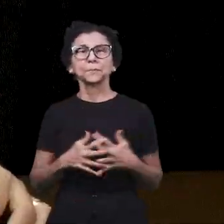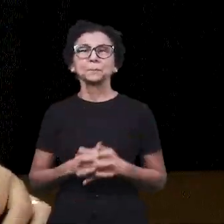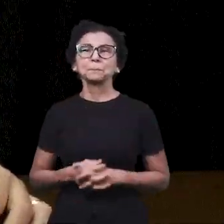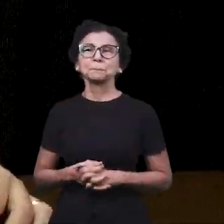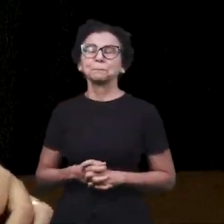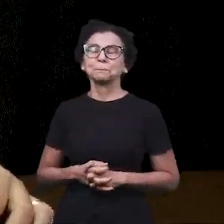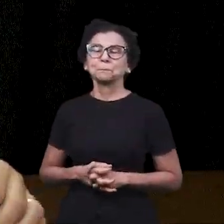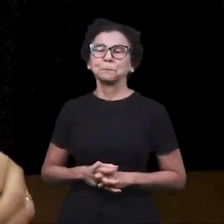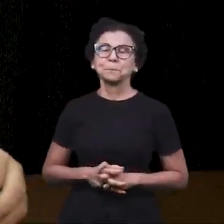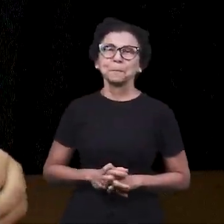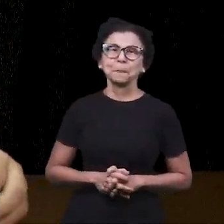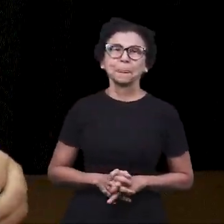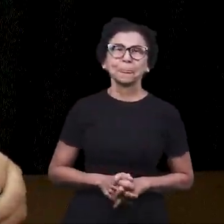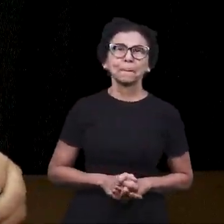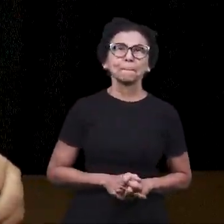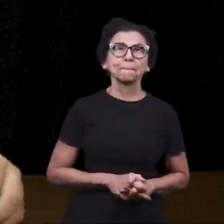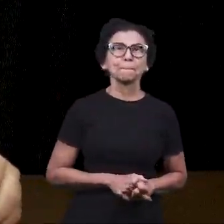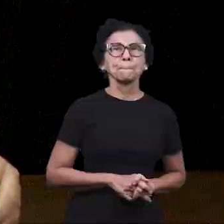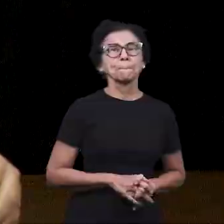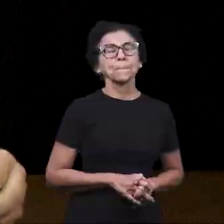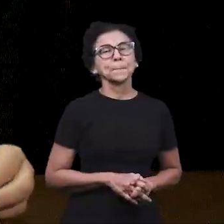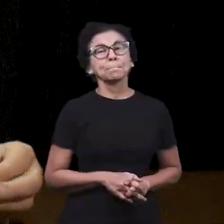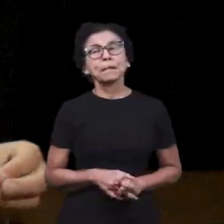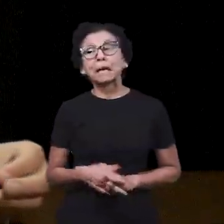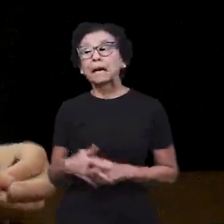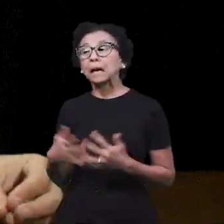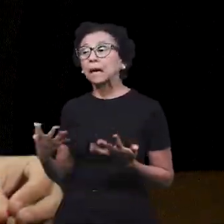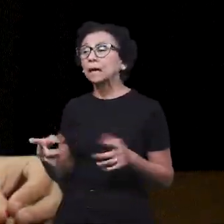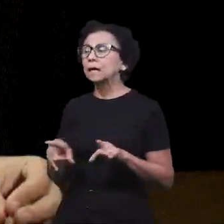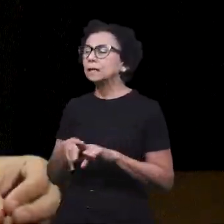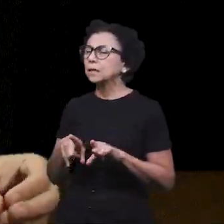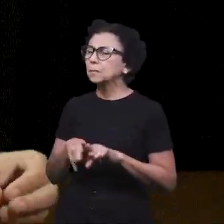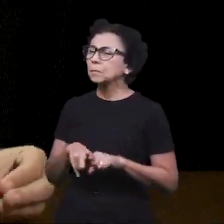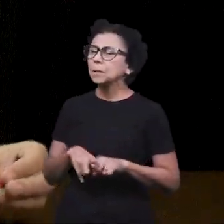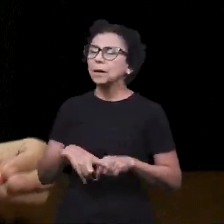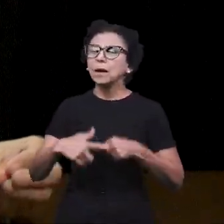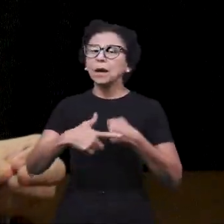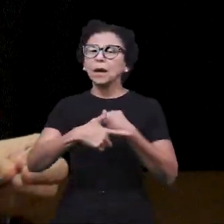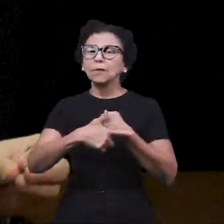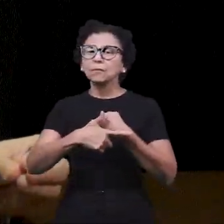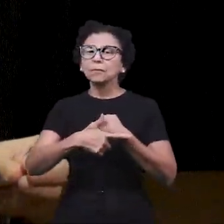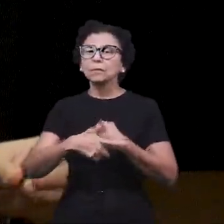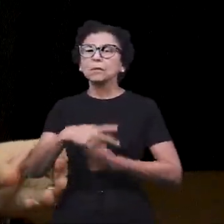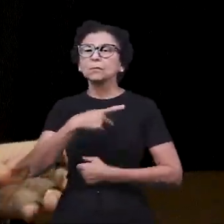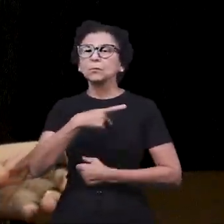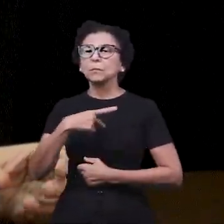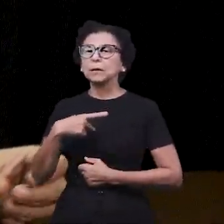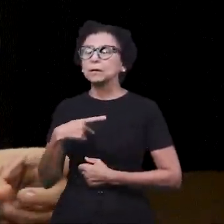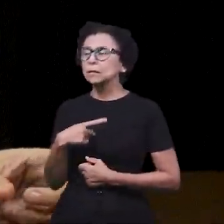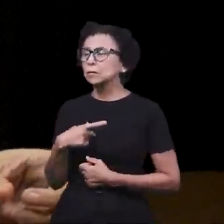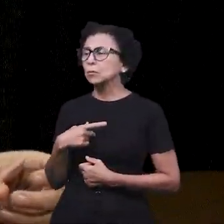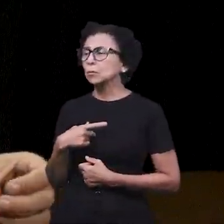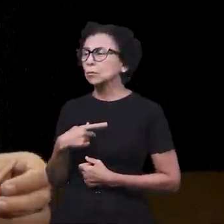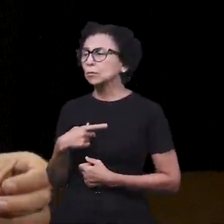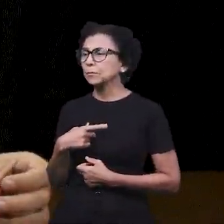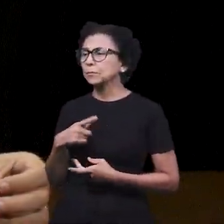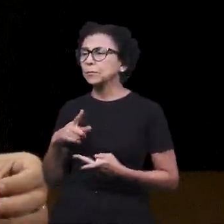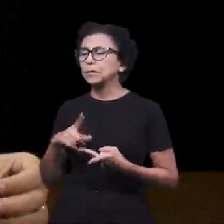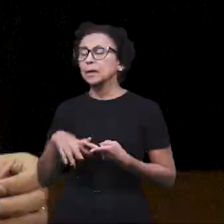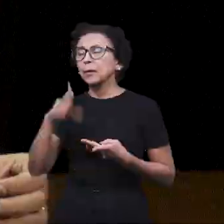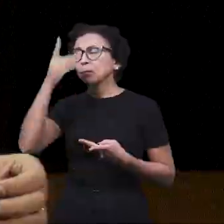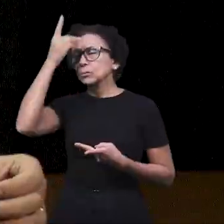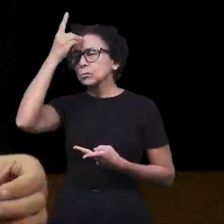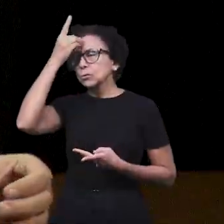pastor, como é a questão da participação do ministério? Em que momento procurar o pastor? Os